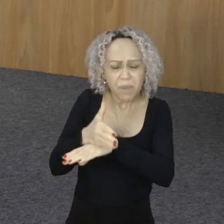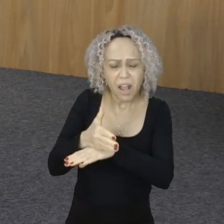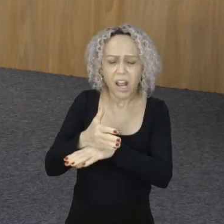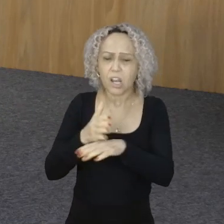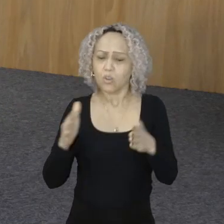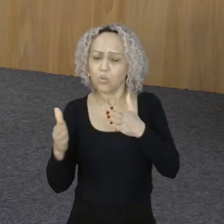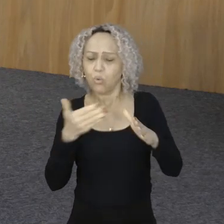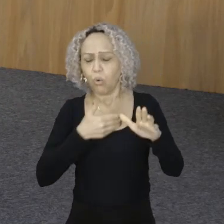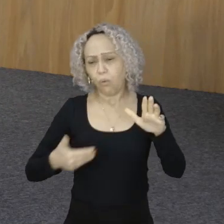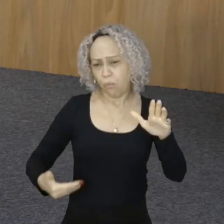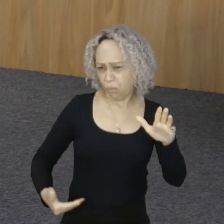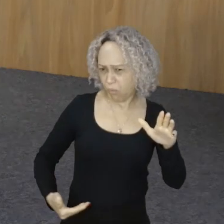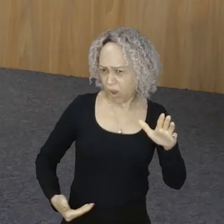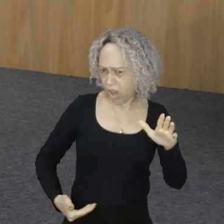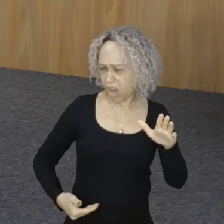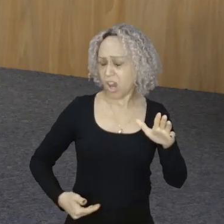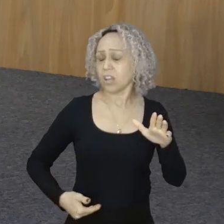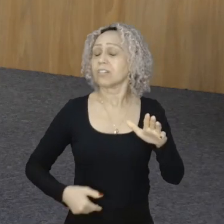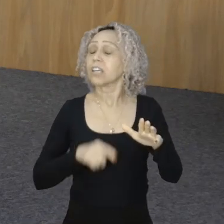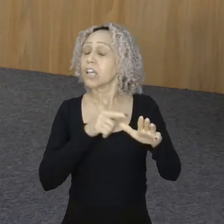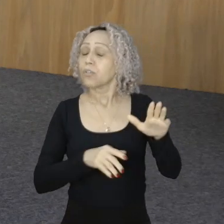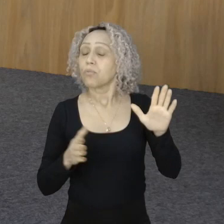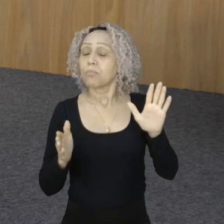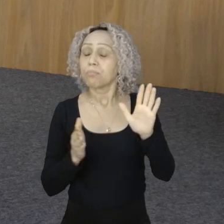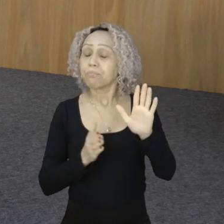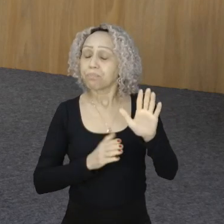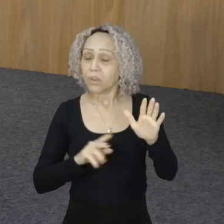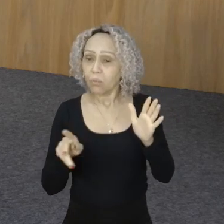e reconstrução proposto pelo presidente Lula?